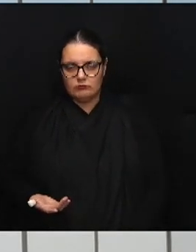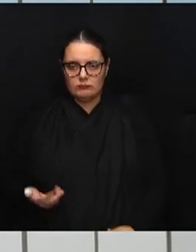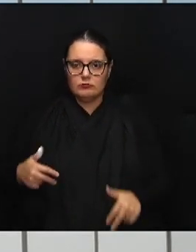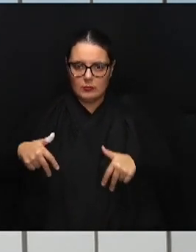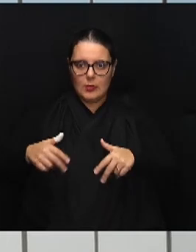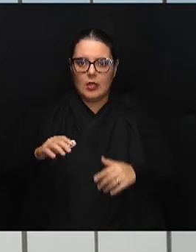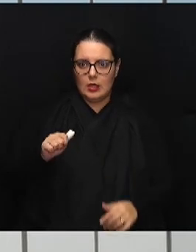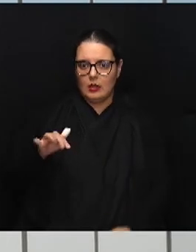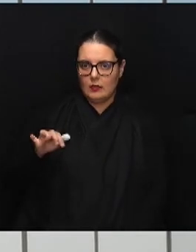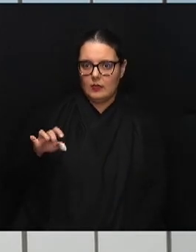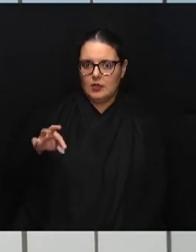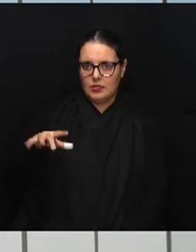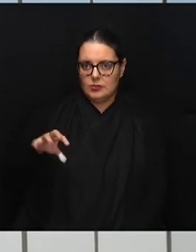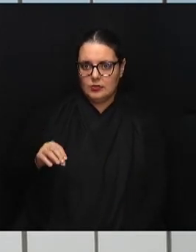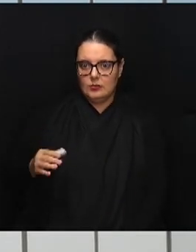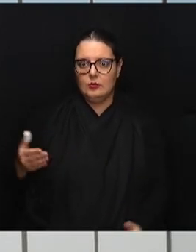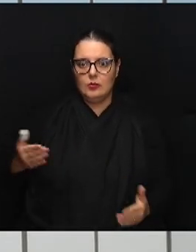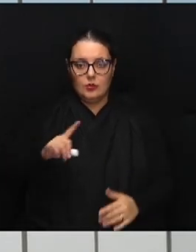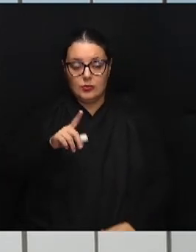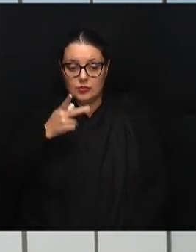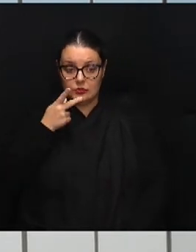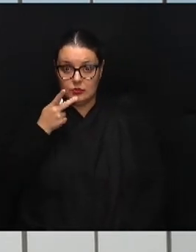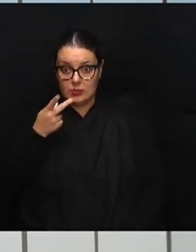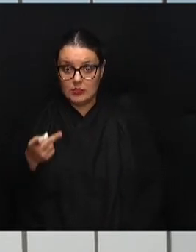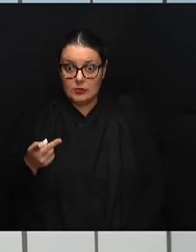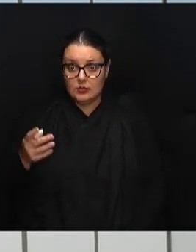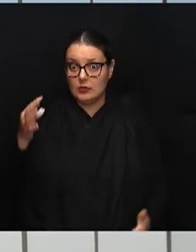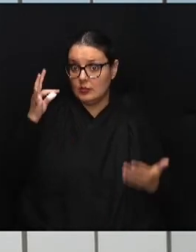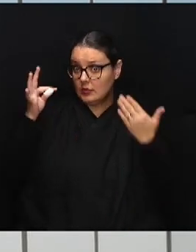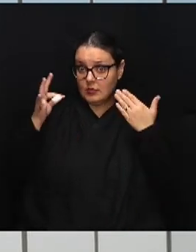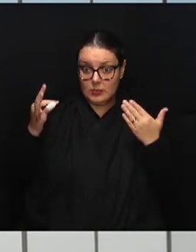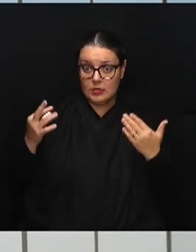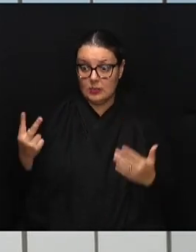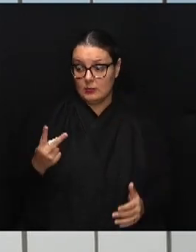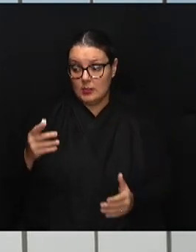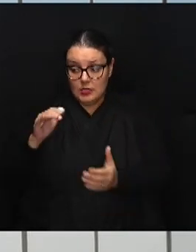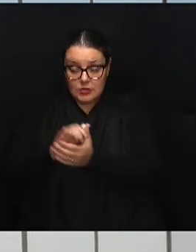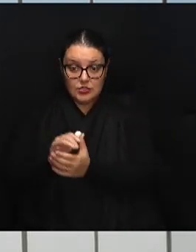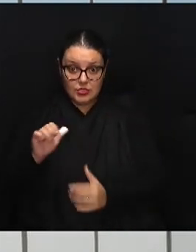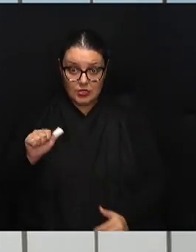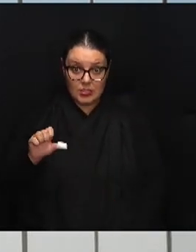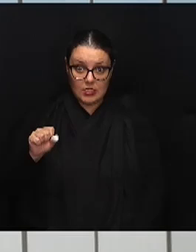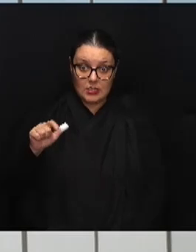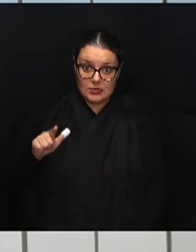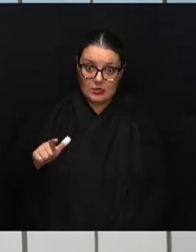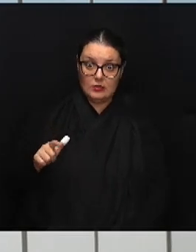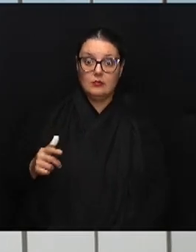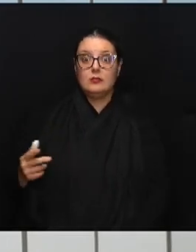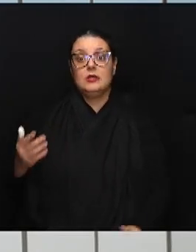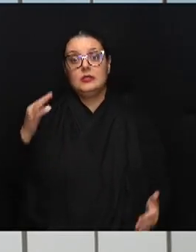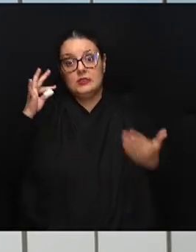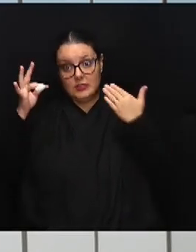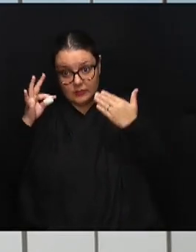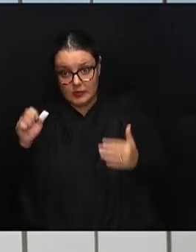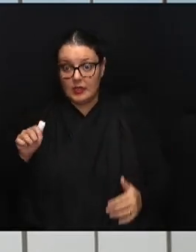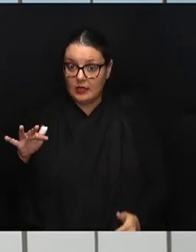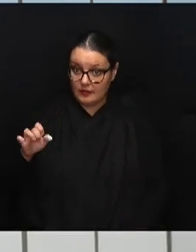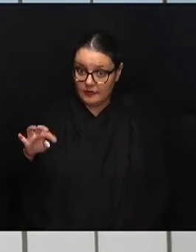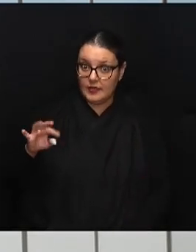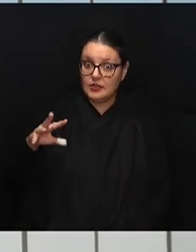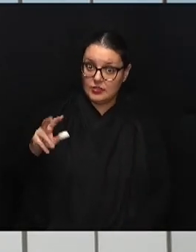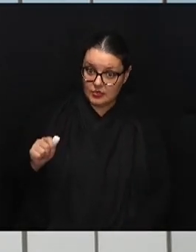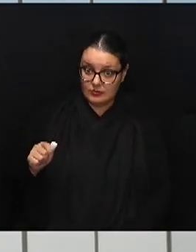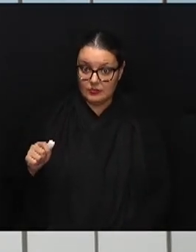afetivo, né? Hoje eu não tenho falado mais sobre terapia de casal, mas sobre terapia afetiva, porque aí não importa